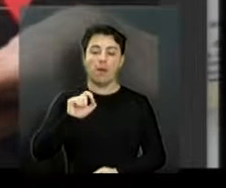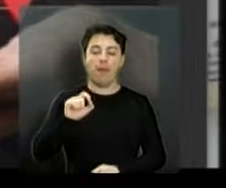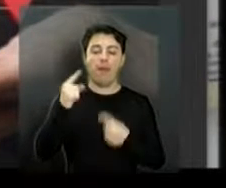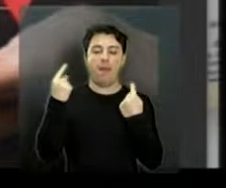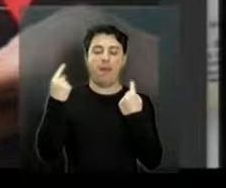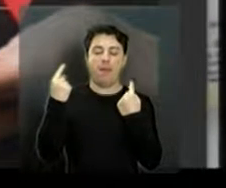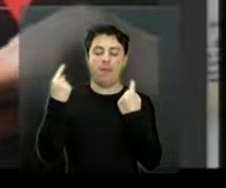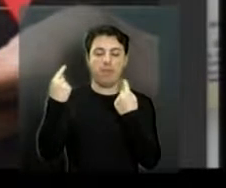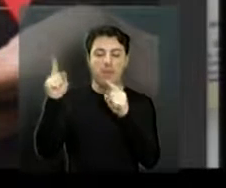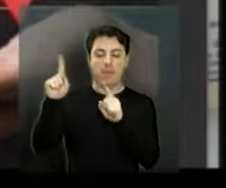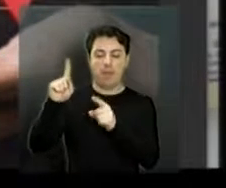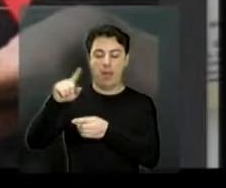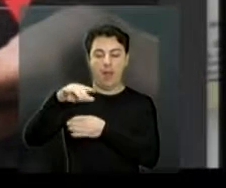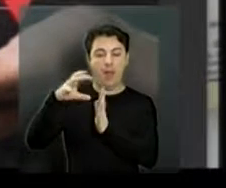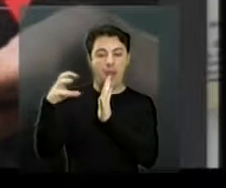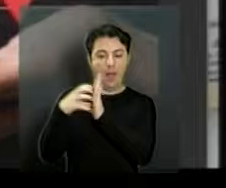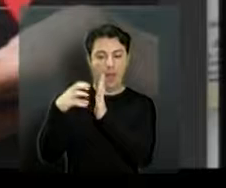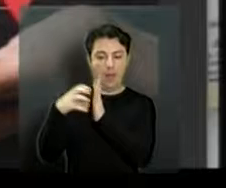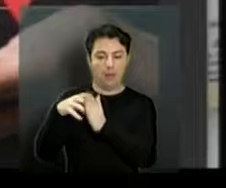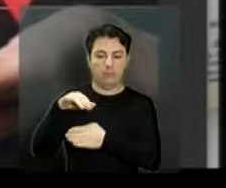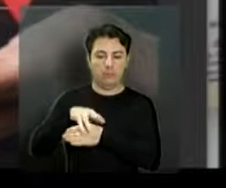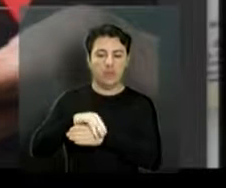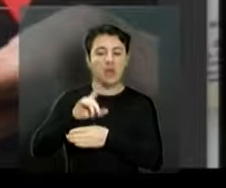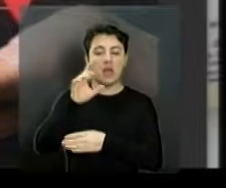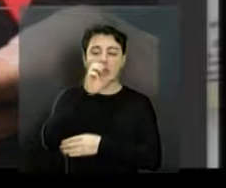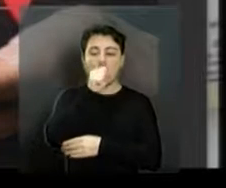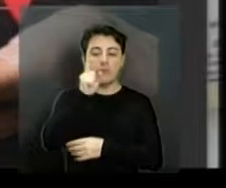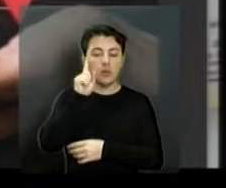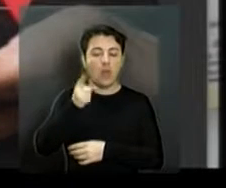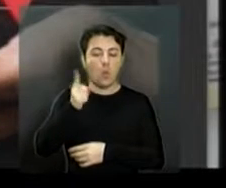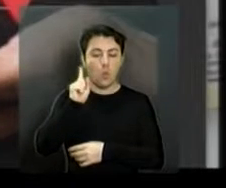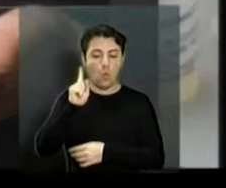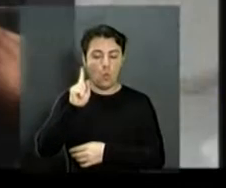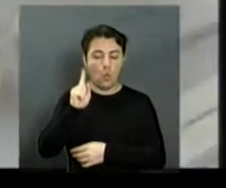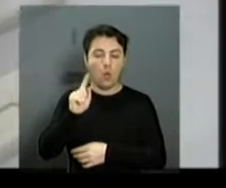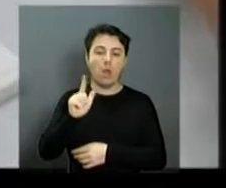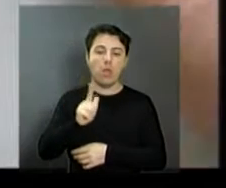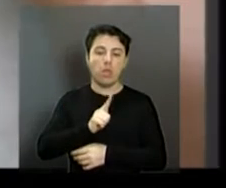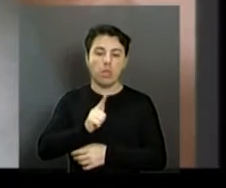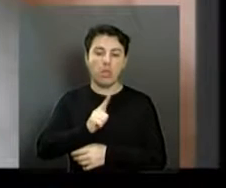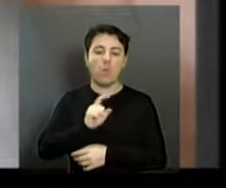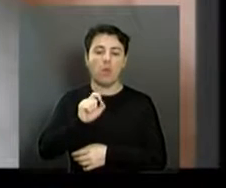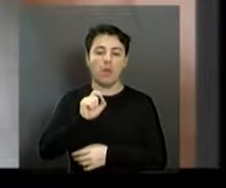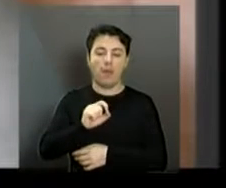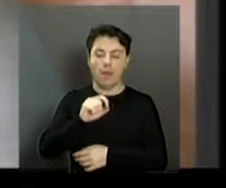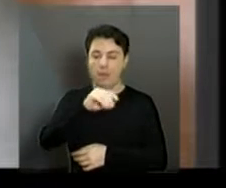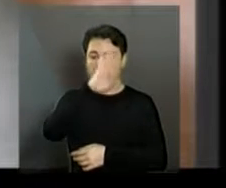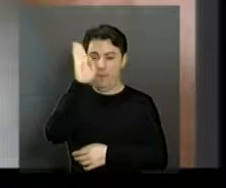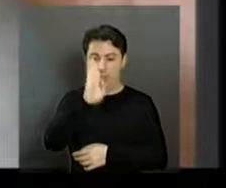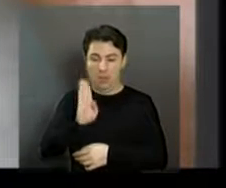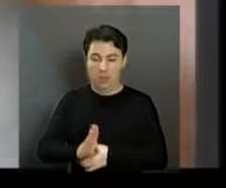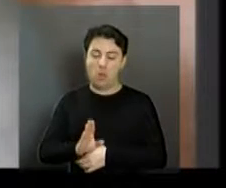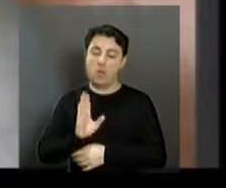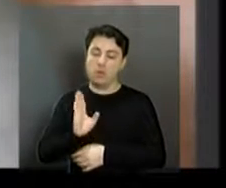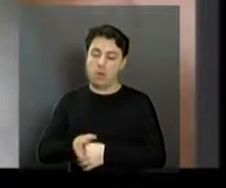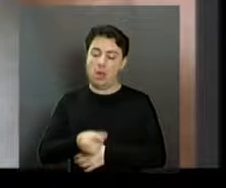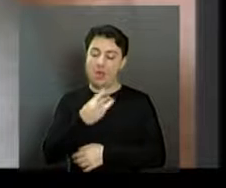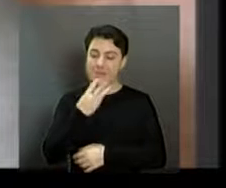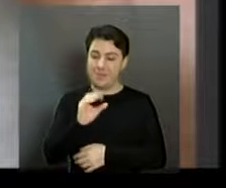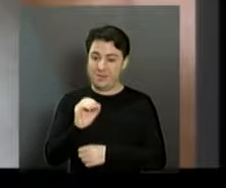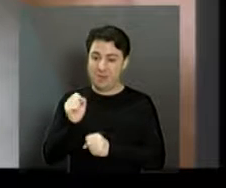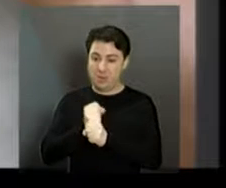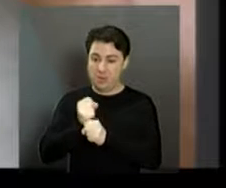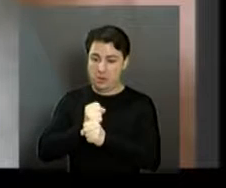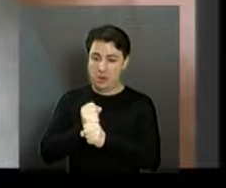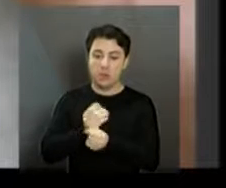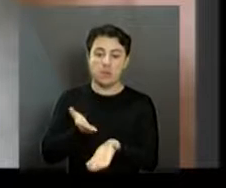HIV, celebrado neste último sábado, dia 1º, e que veio com boas notícias nesse ano em que o Brasil completa 30 anos de oferta